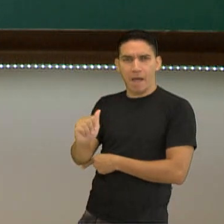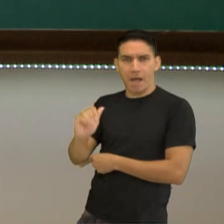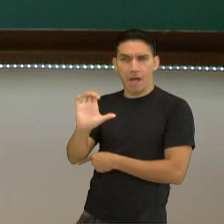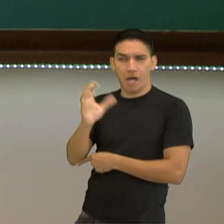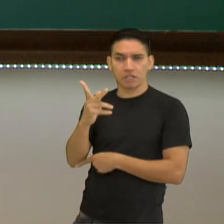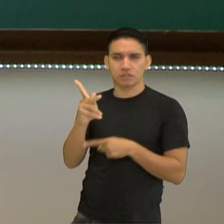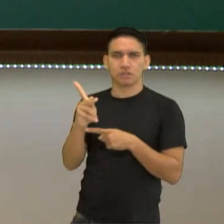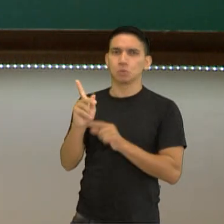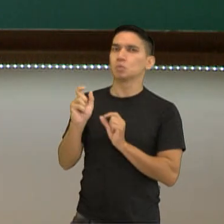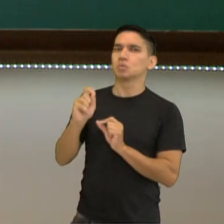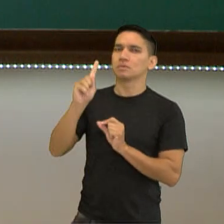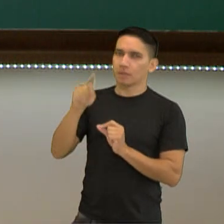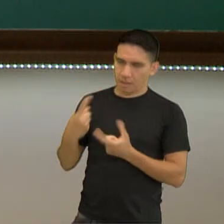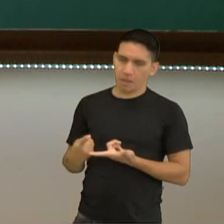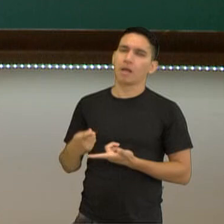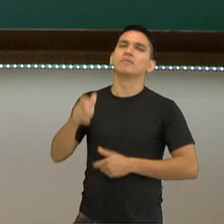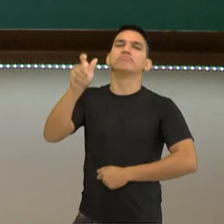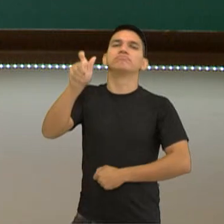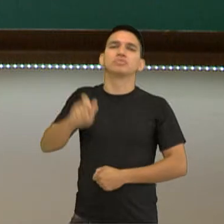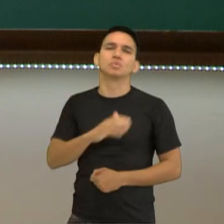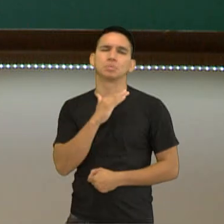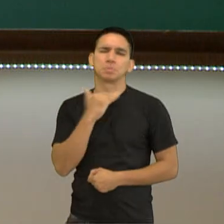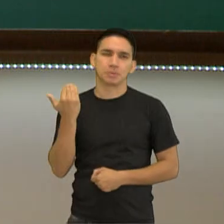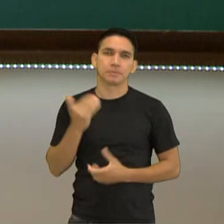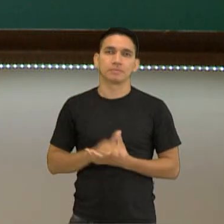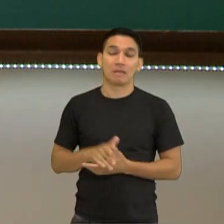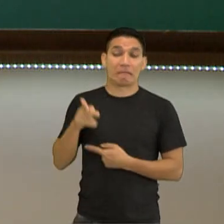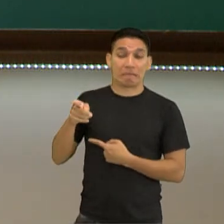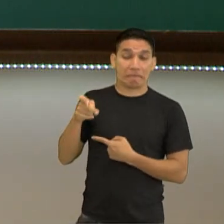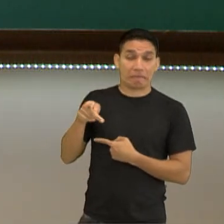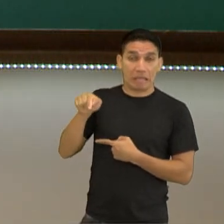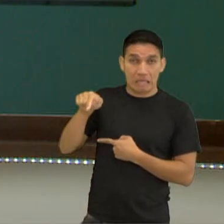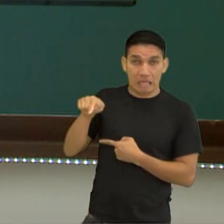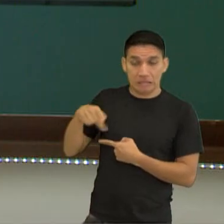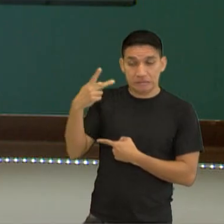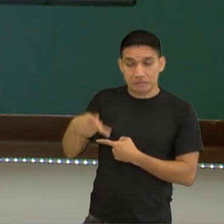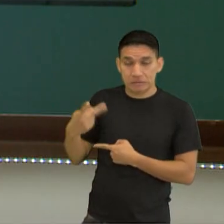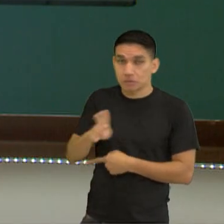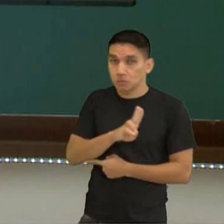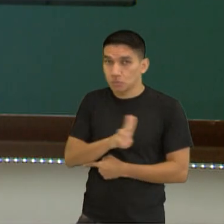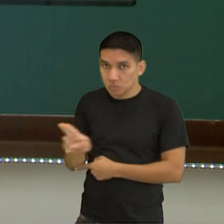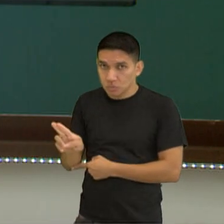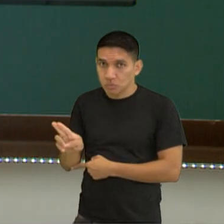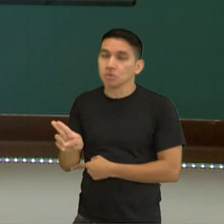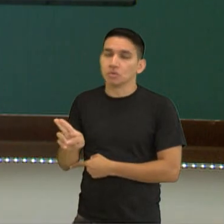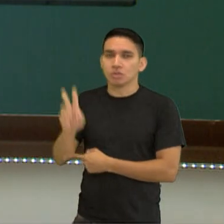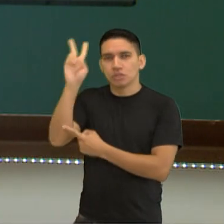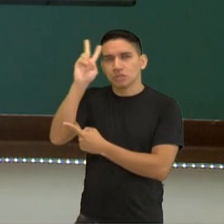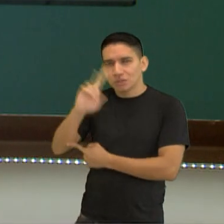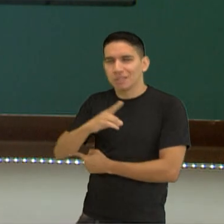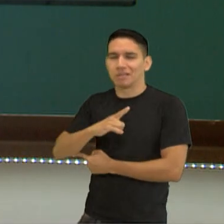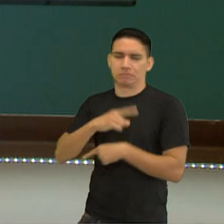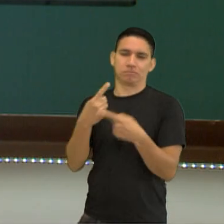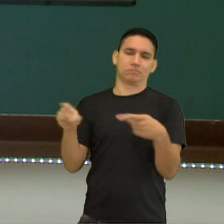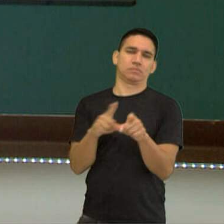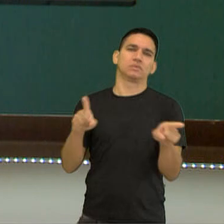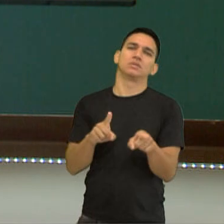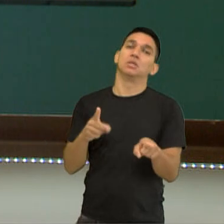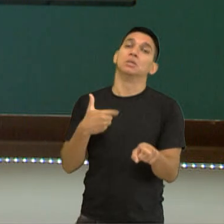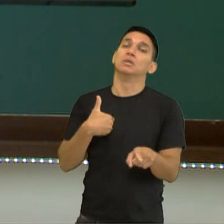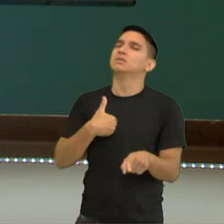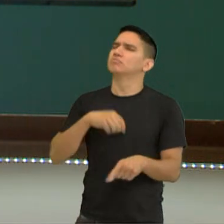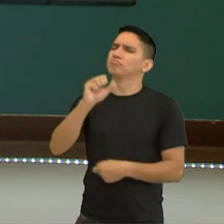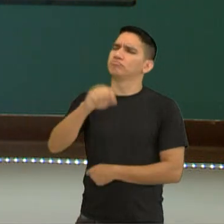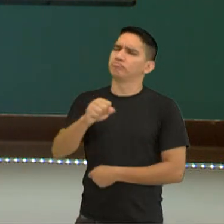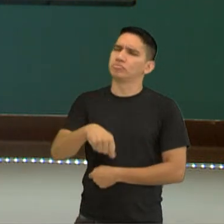Bach. Você vai ouvir falar muito desse nome na história da música, eu com certeza